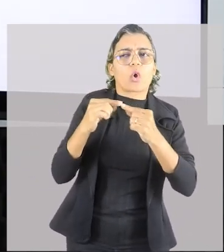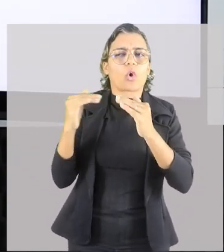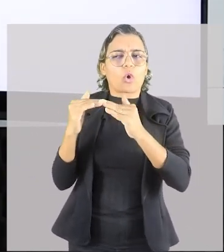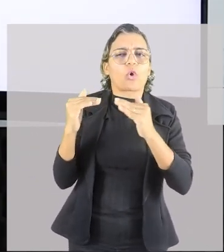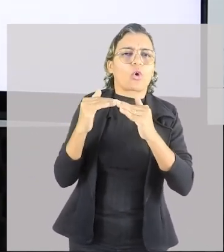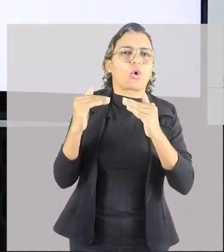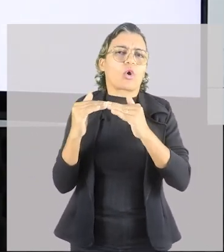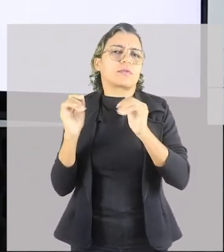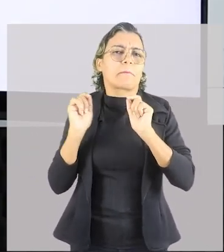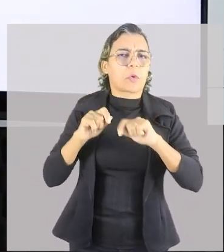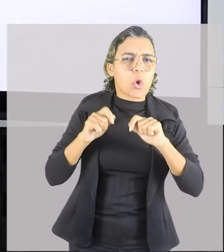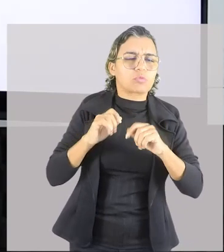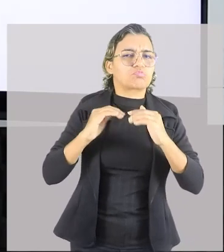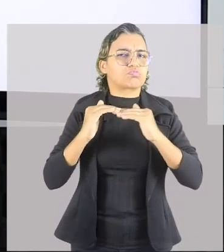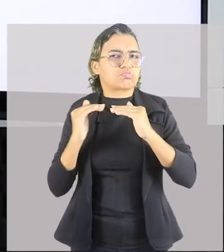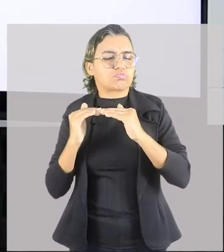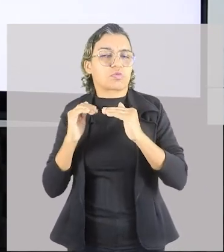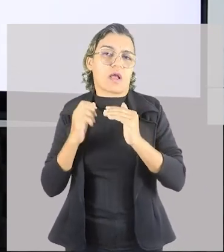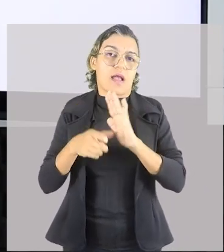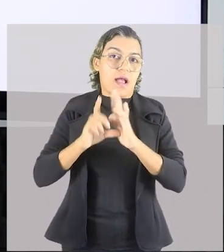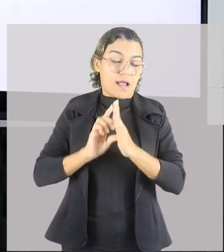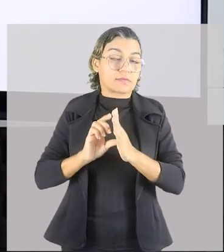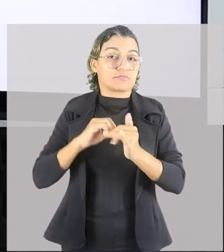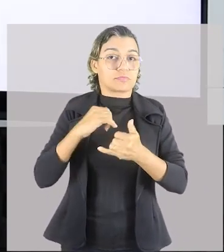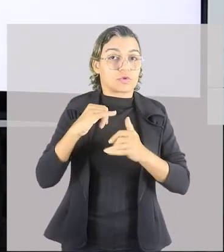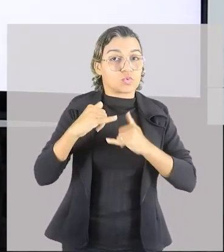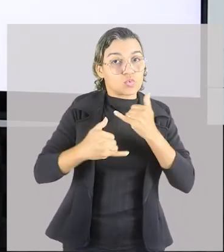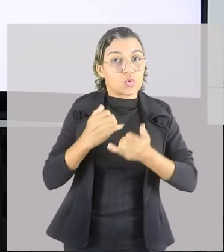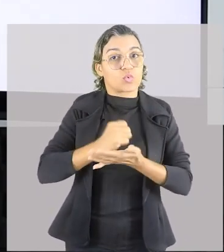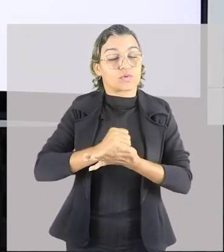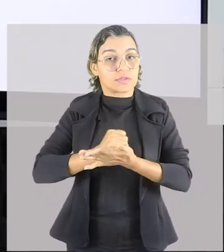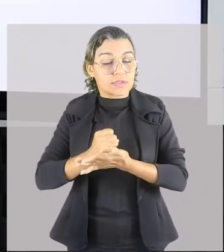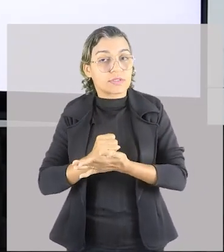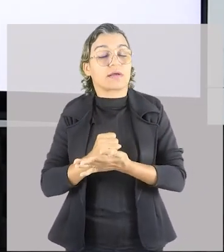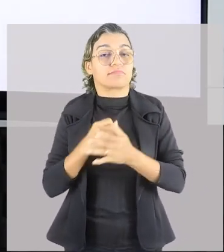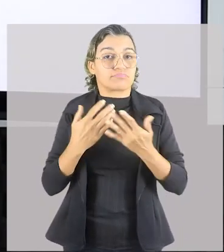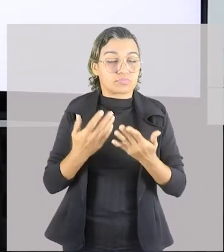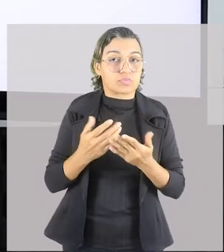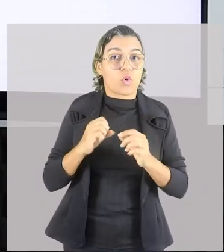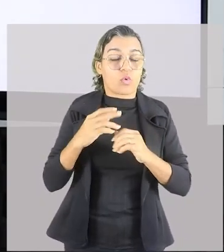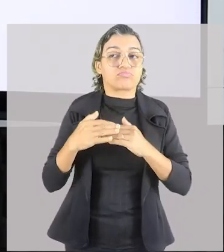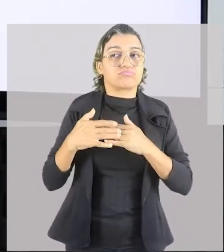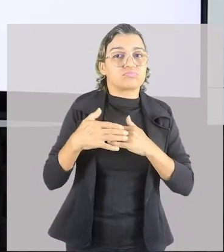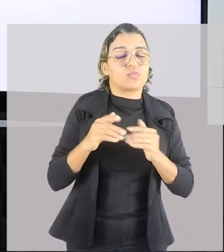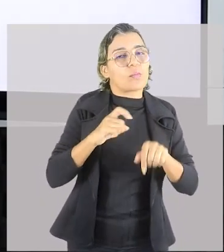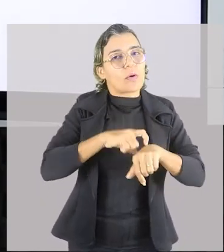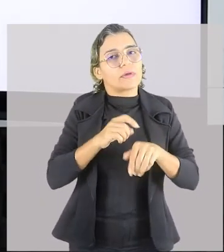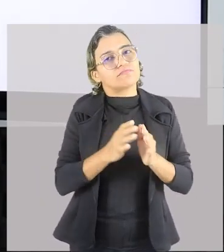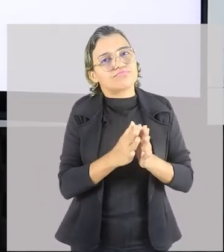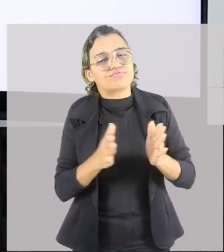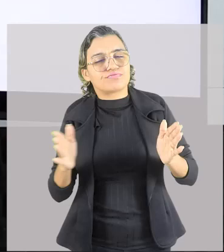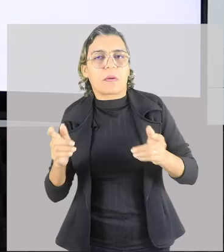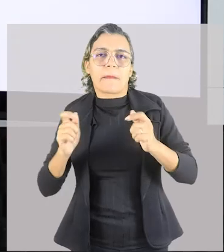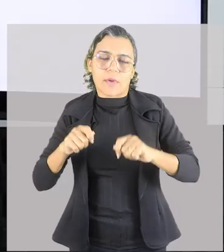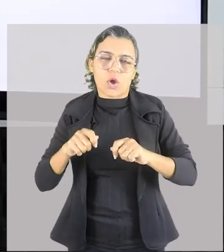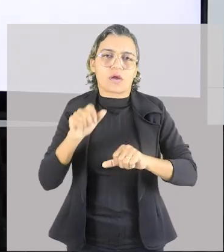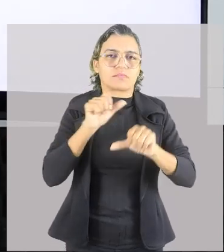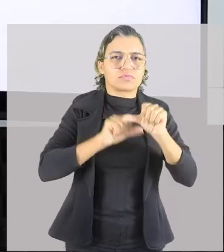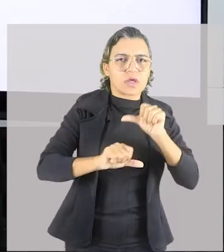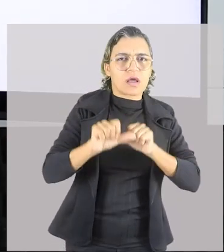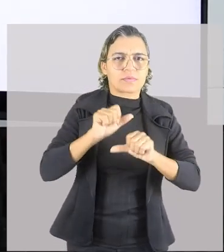antes do jogo iniciar ou até mesmo durante o jogo iniciado, eles fazerem modificações no